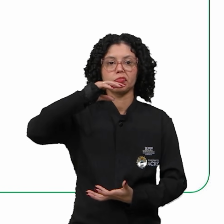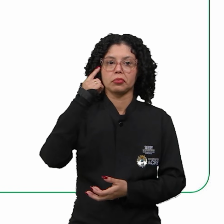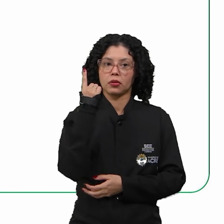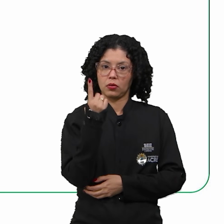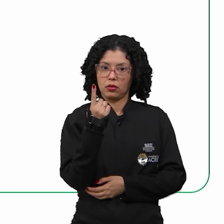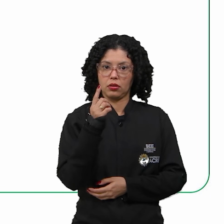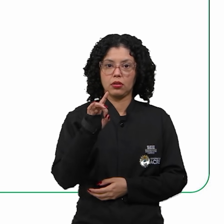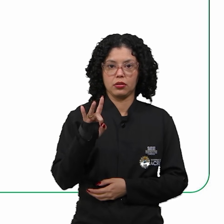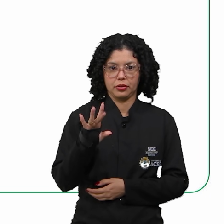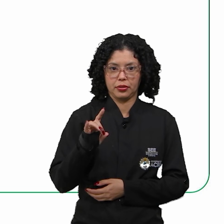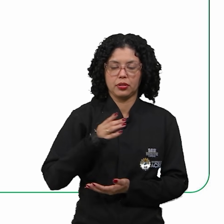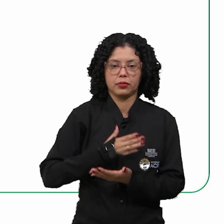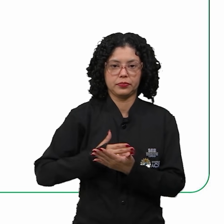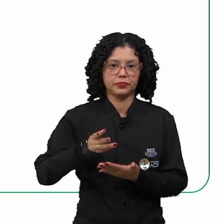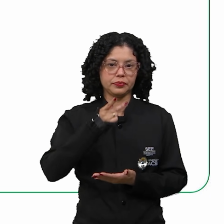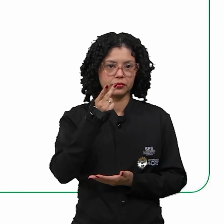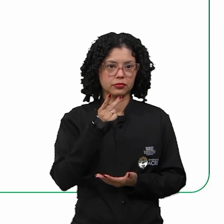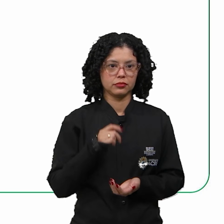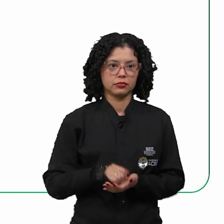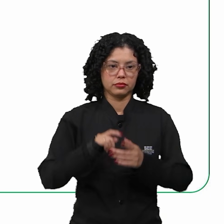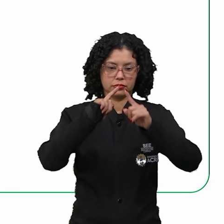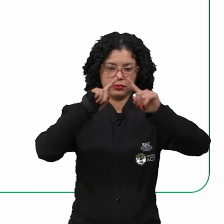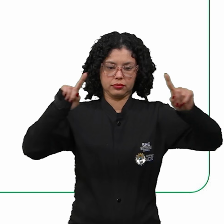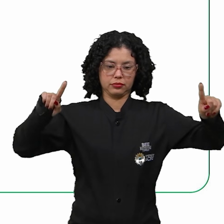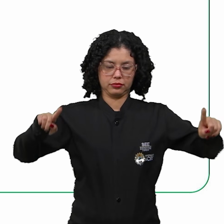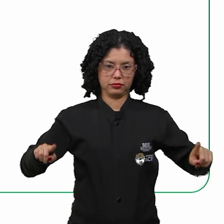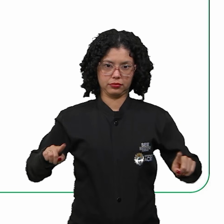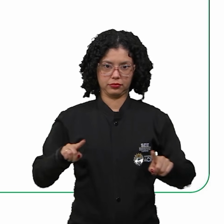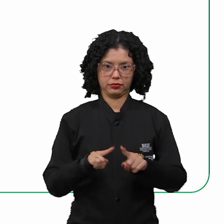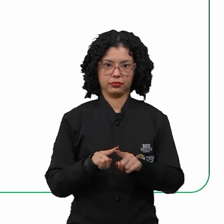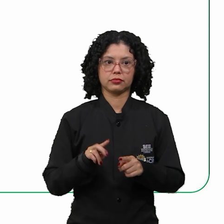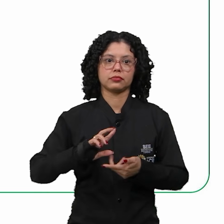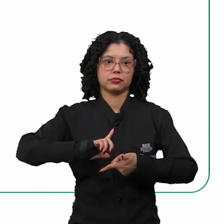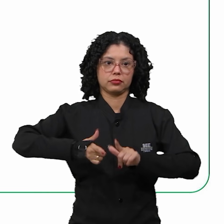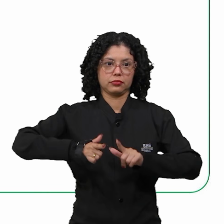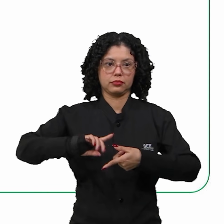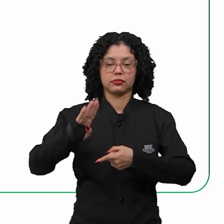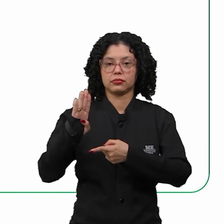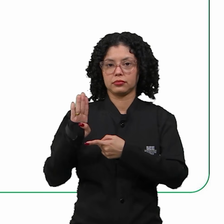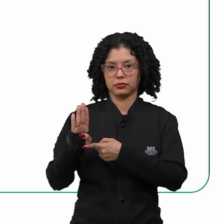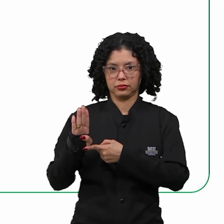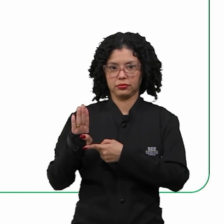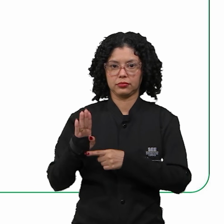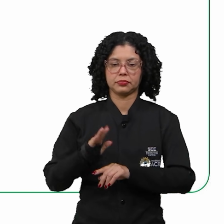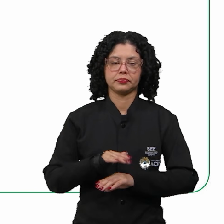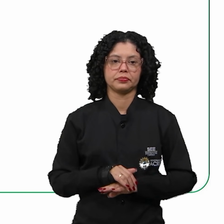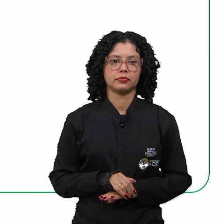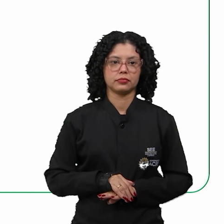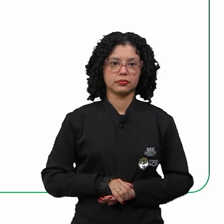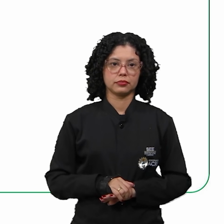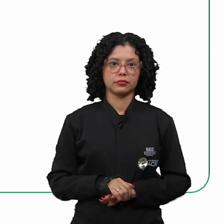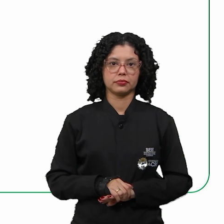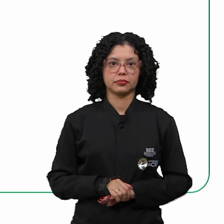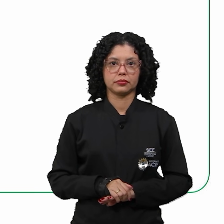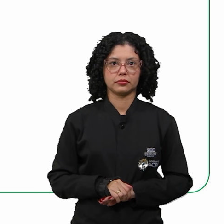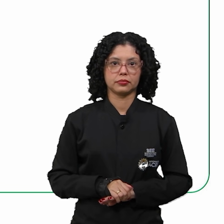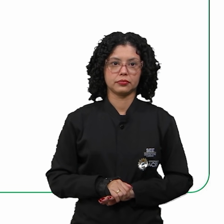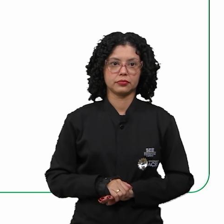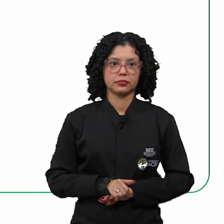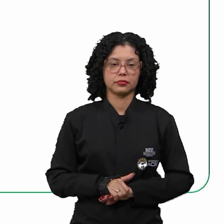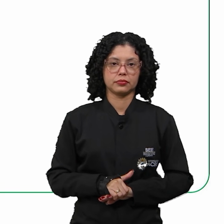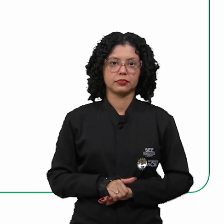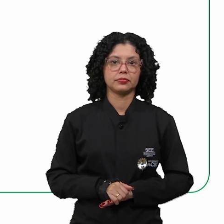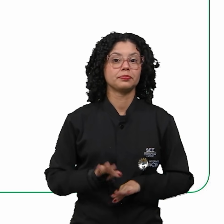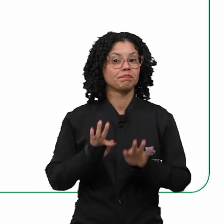um polígono, como eu falei no início, é um retângulo. Então, a alternativa correta é letra B. Uma